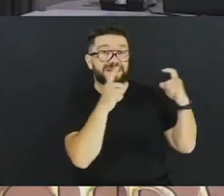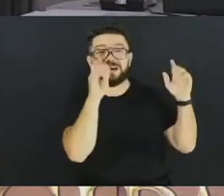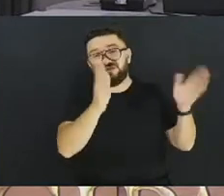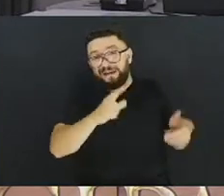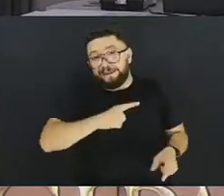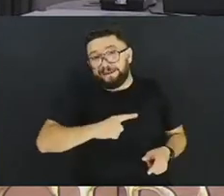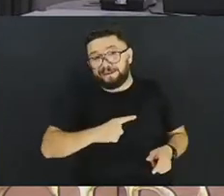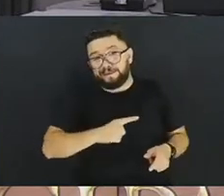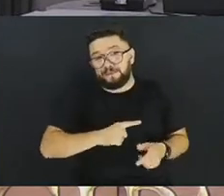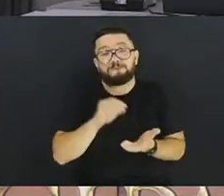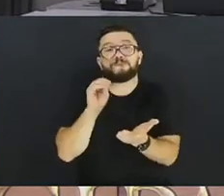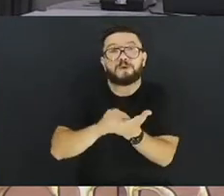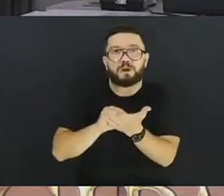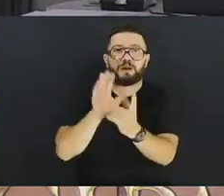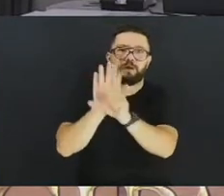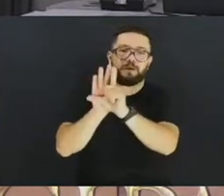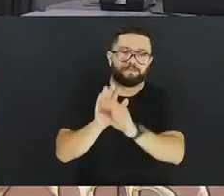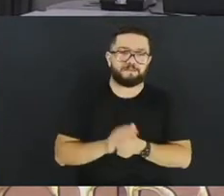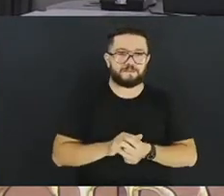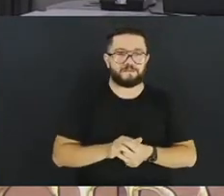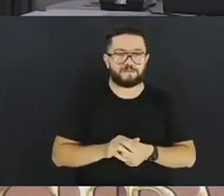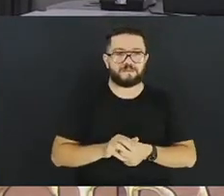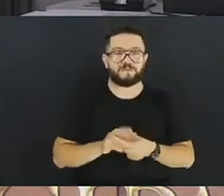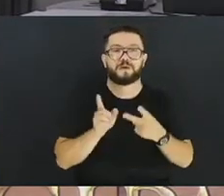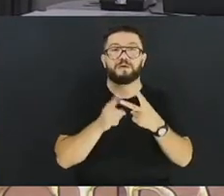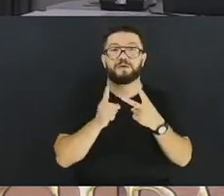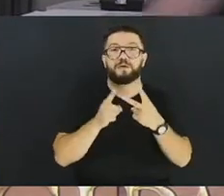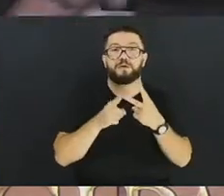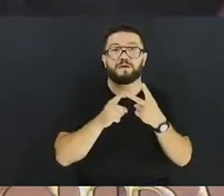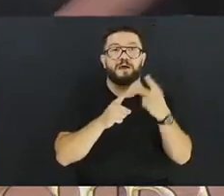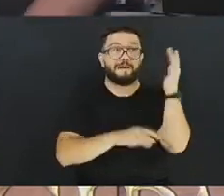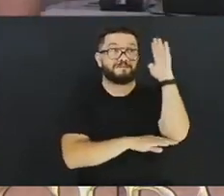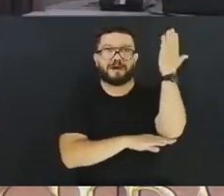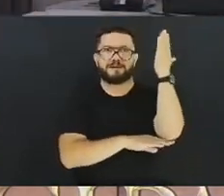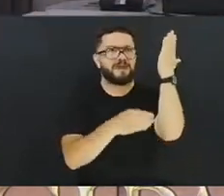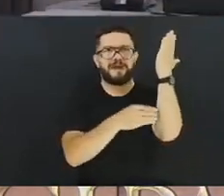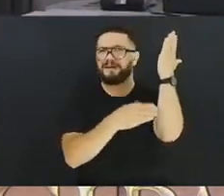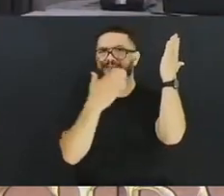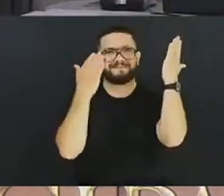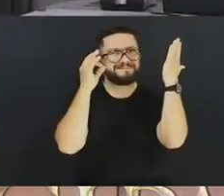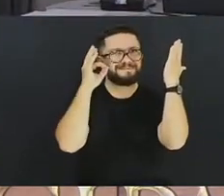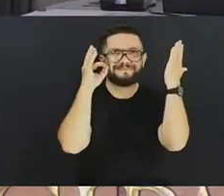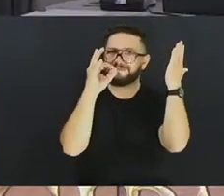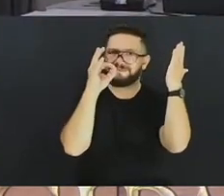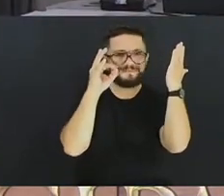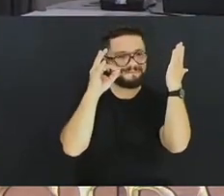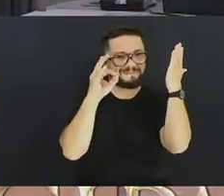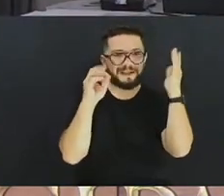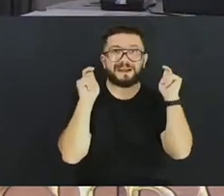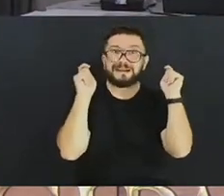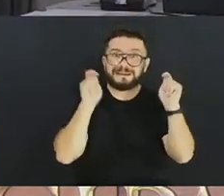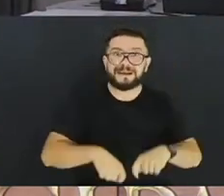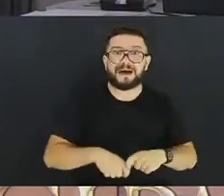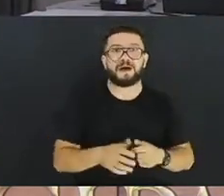Aproveitamento da madeira, olha só, discuti isso no executivo. Gente, essas araucárias ali que deve tirar. Vamos fazer